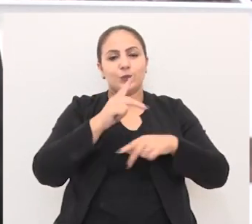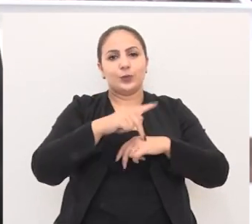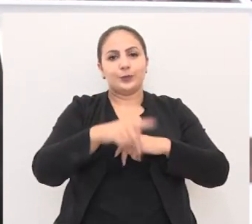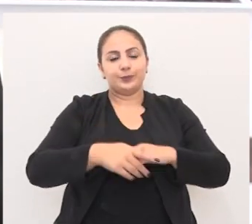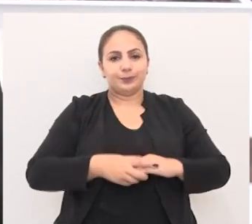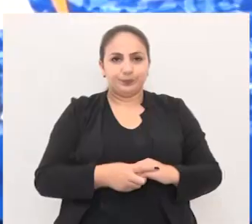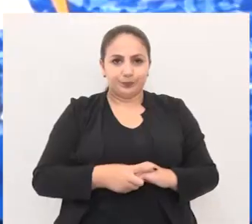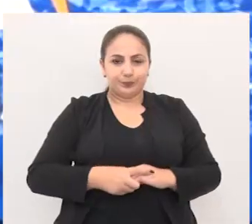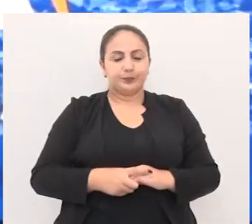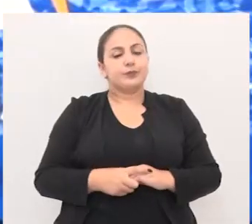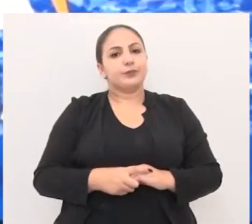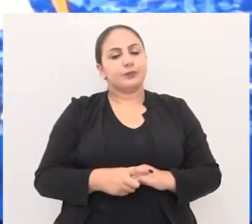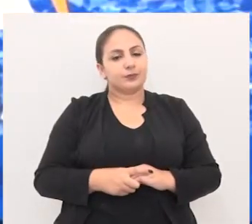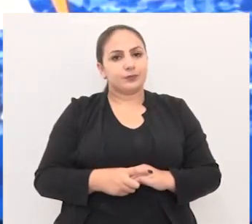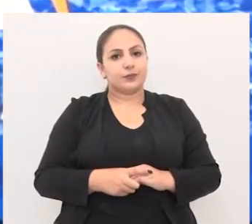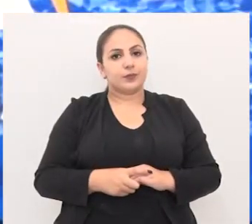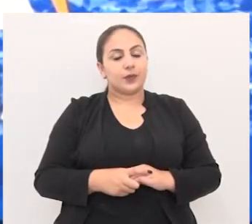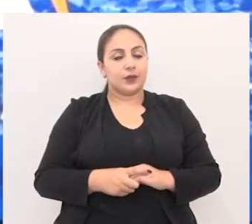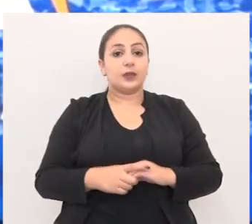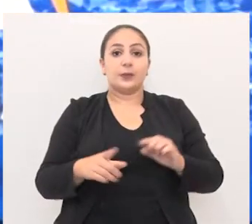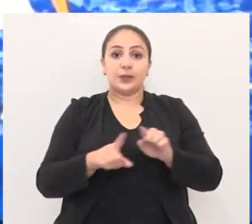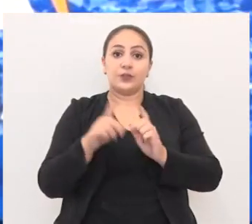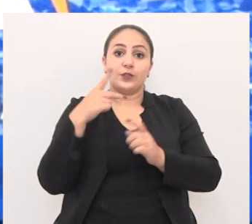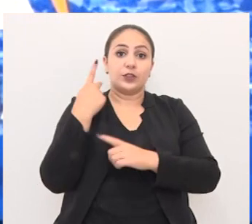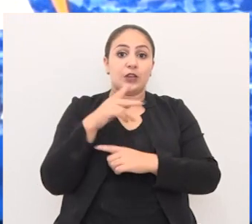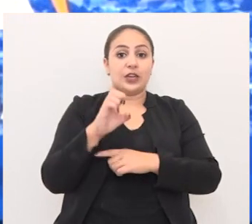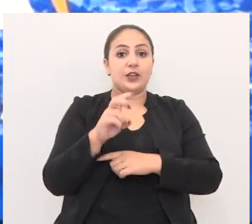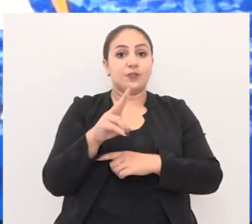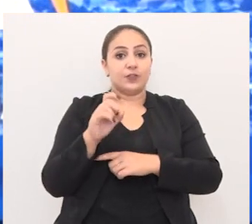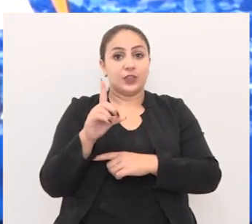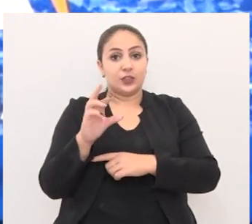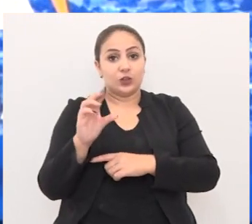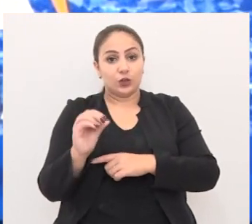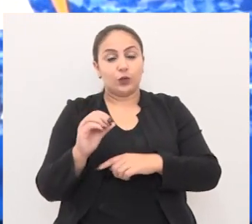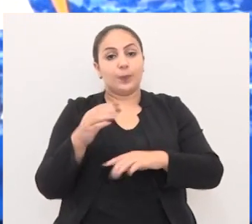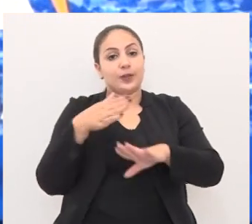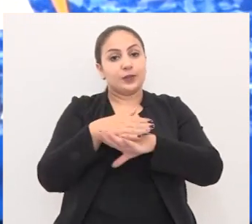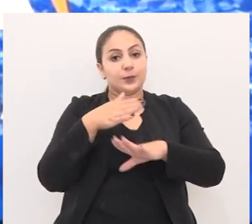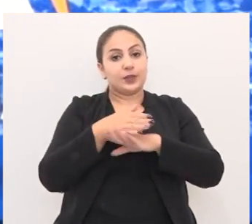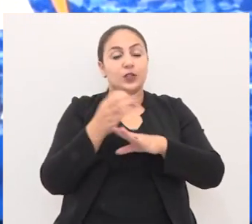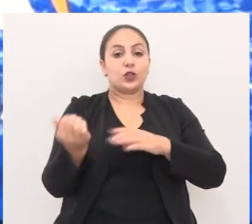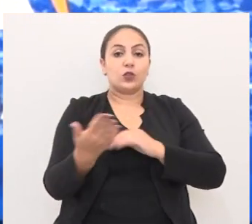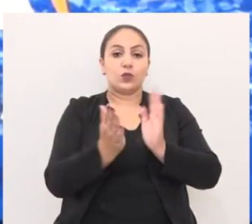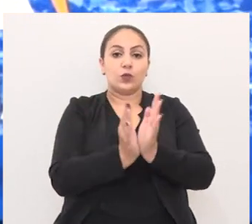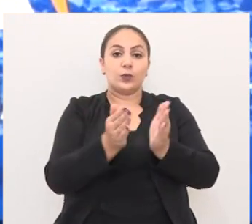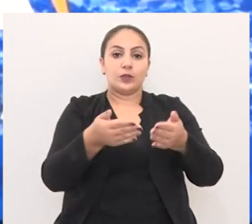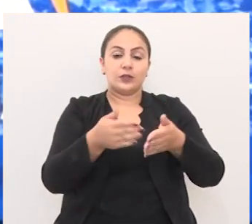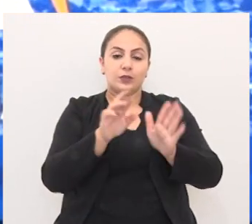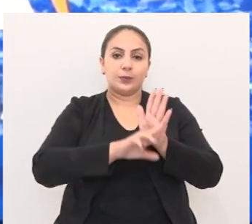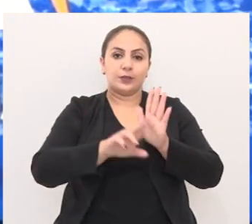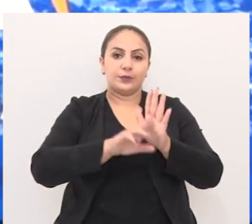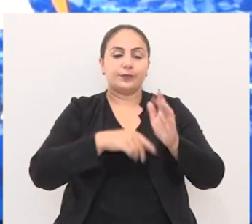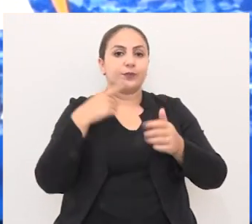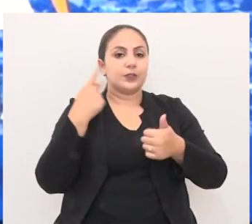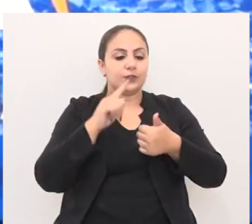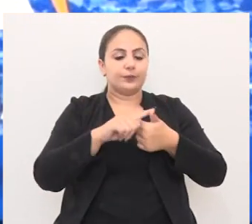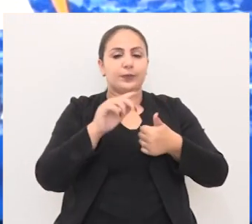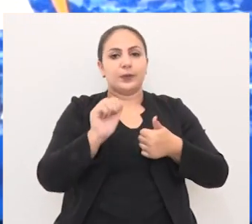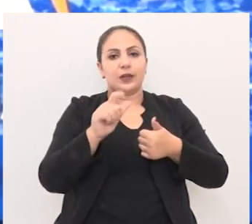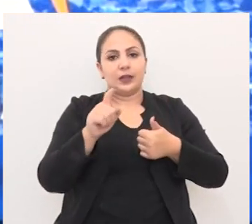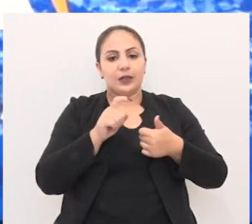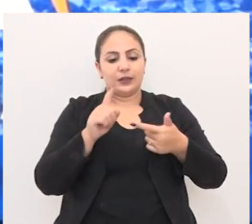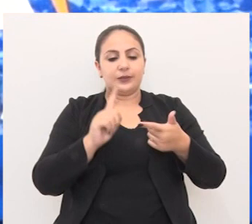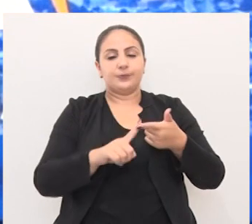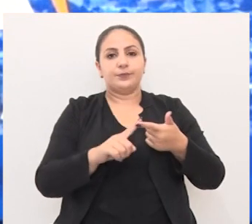povo passofundense. Além de Evandro Meirelles, também integram a nova comissão representativa os vereadores